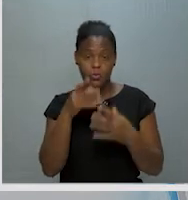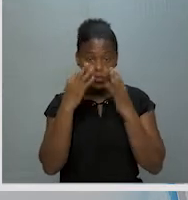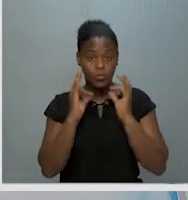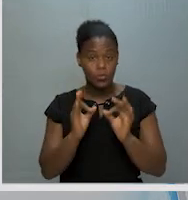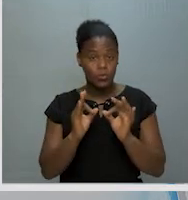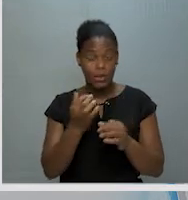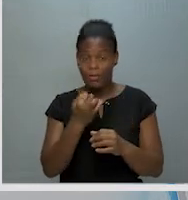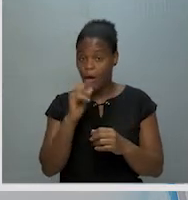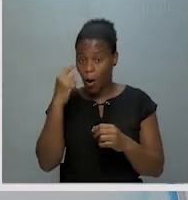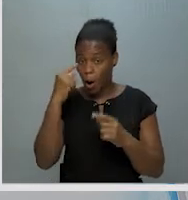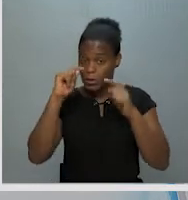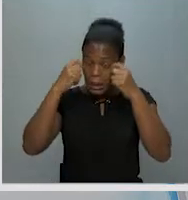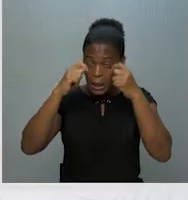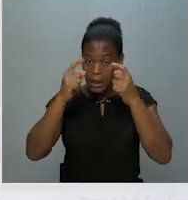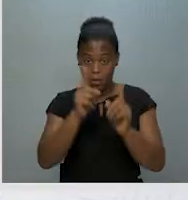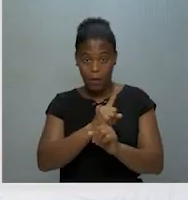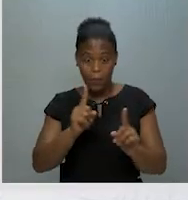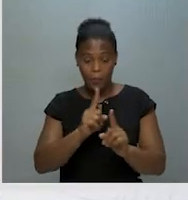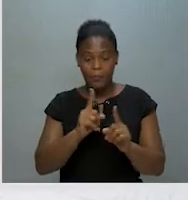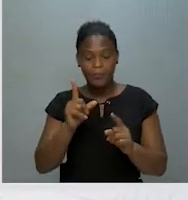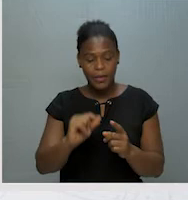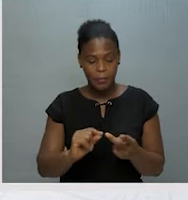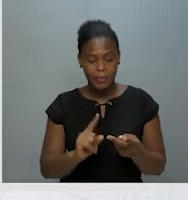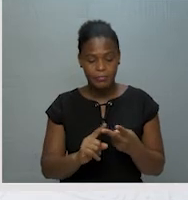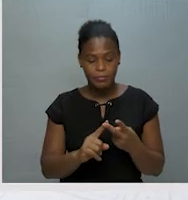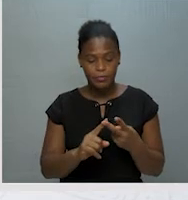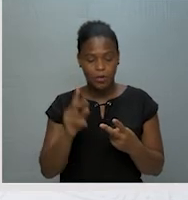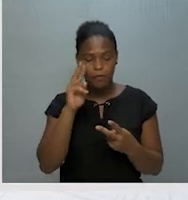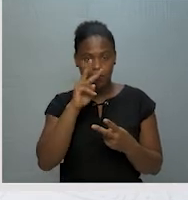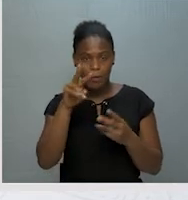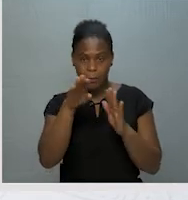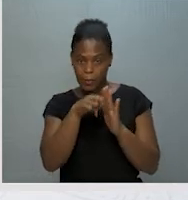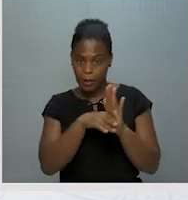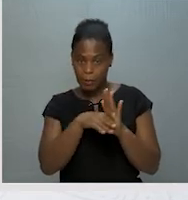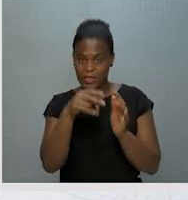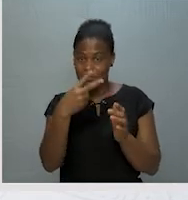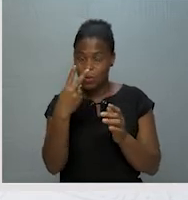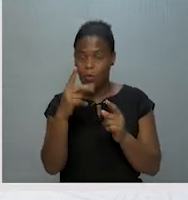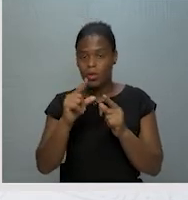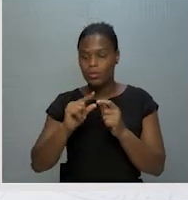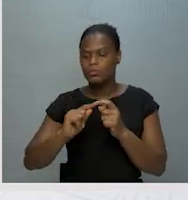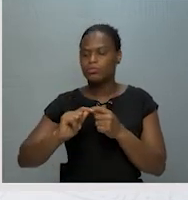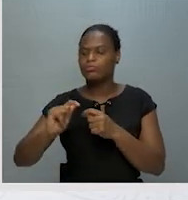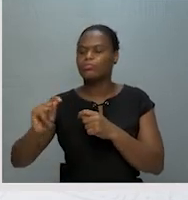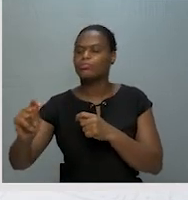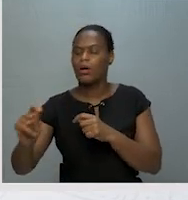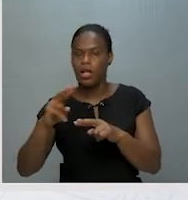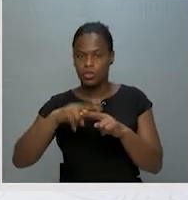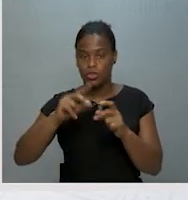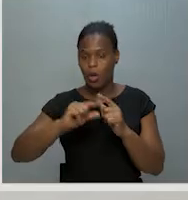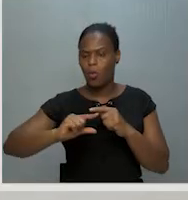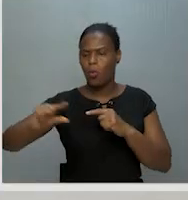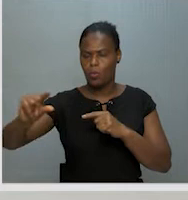deste cuidado, que é não esfregar os olhos, e também assistir os programas televisivos a uma distância